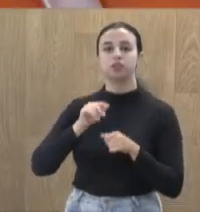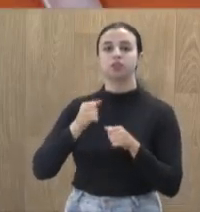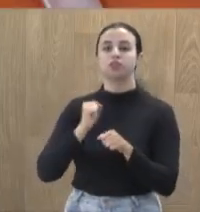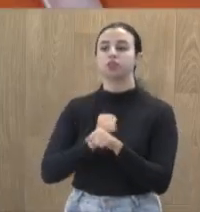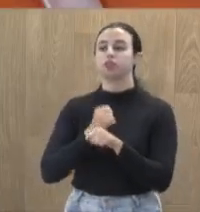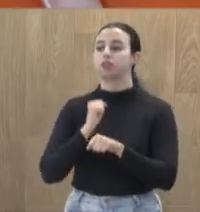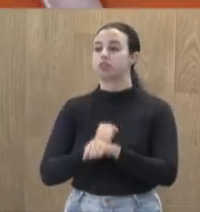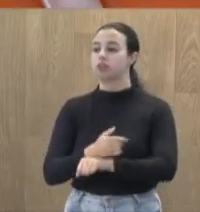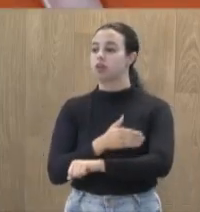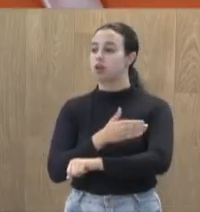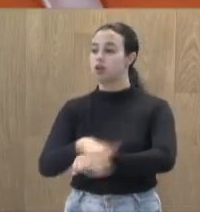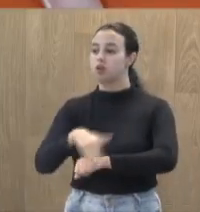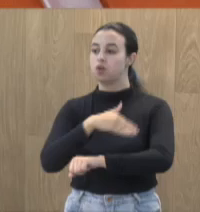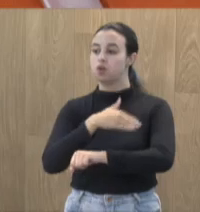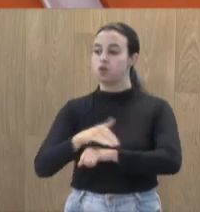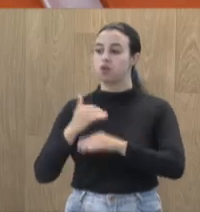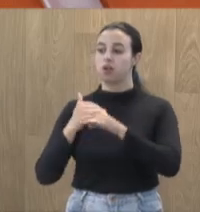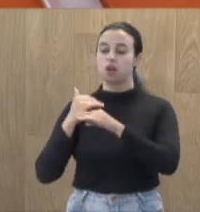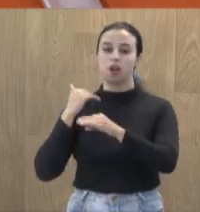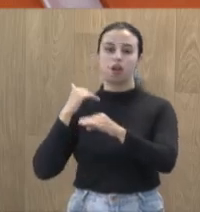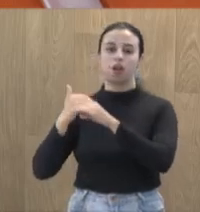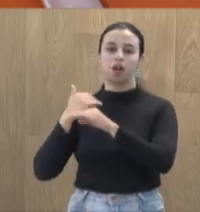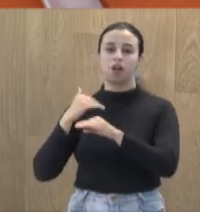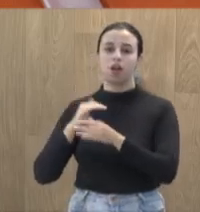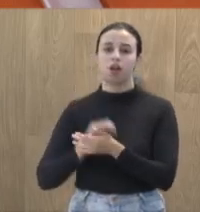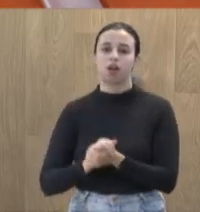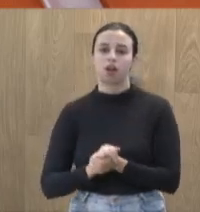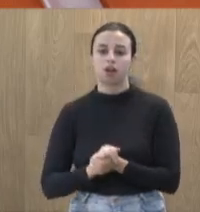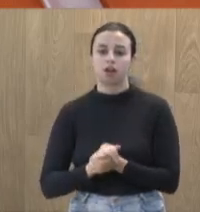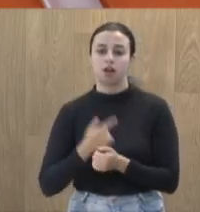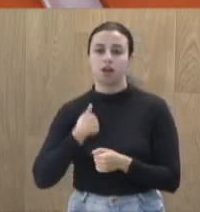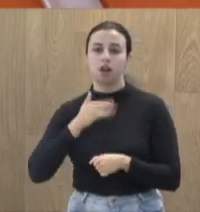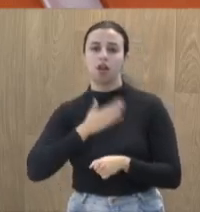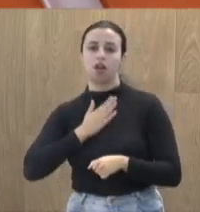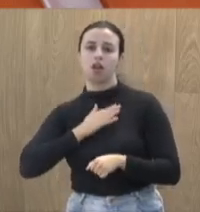que fiz. O filho é meu. Oh, meu Deus.